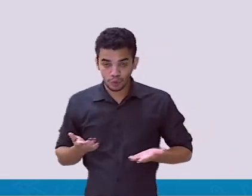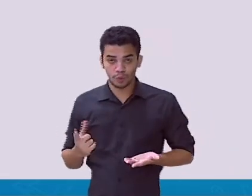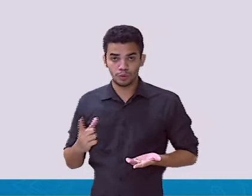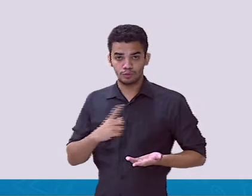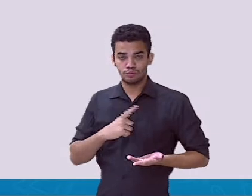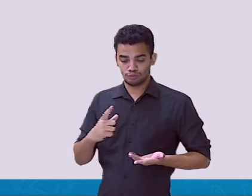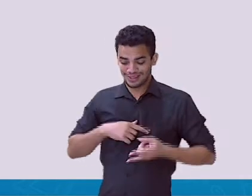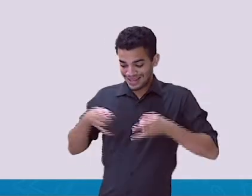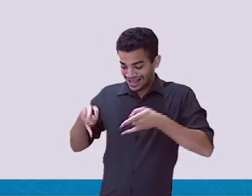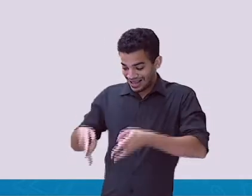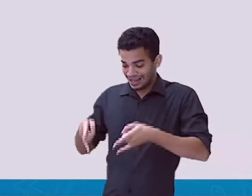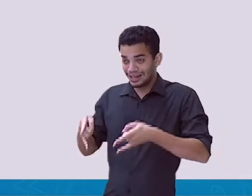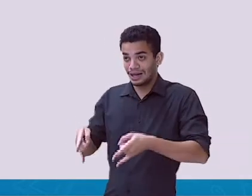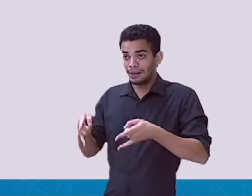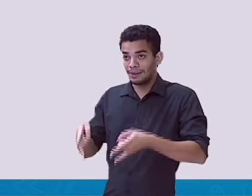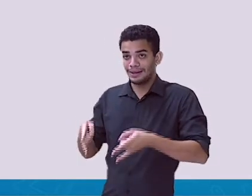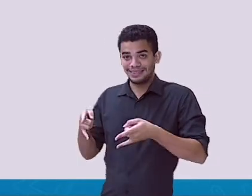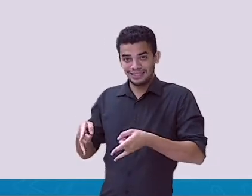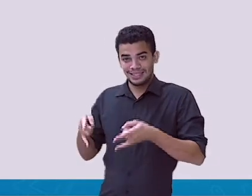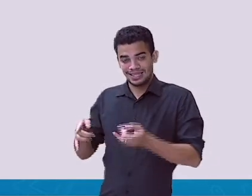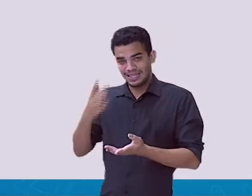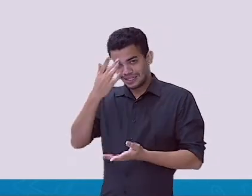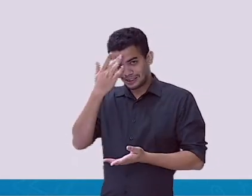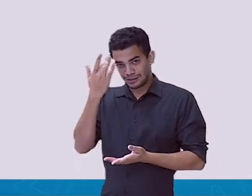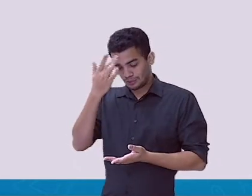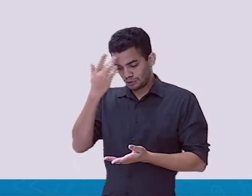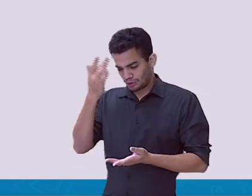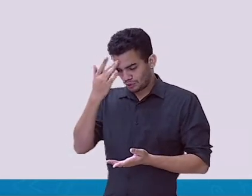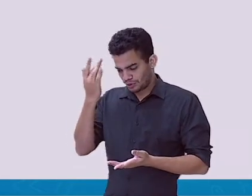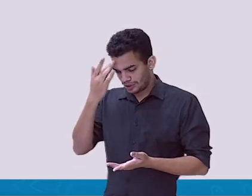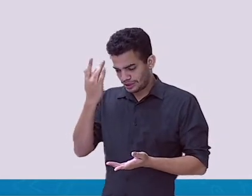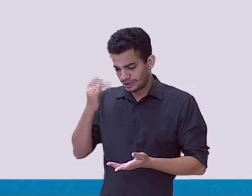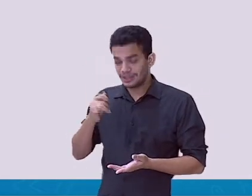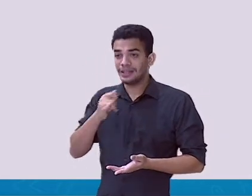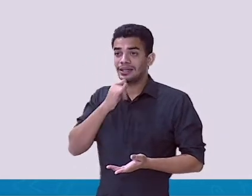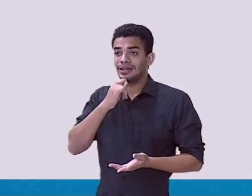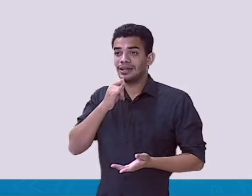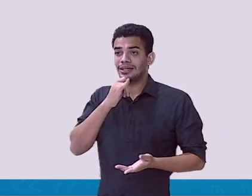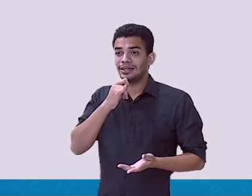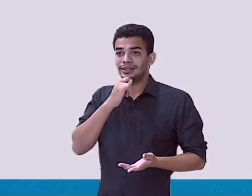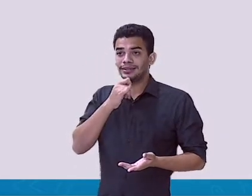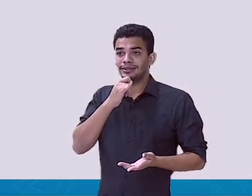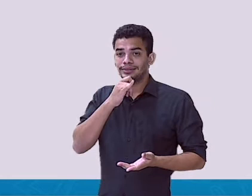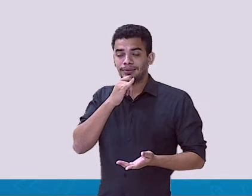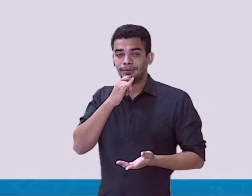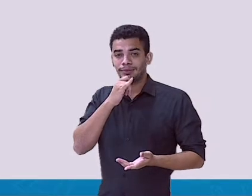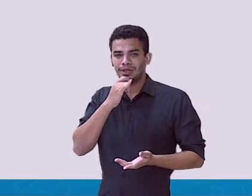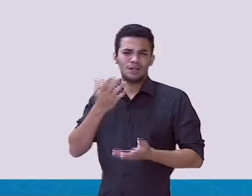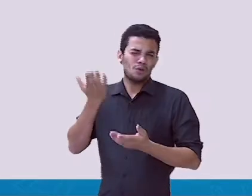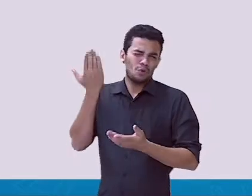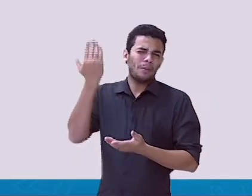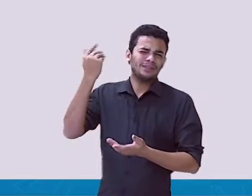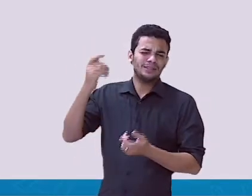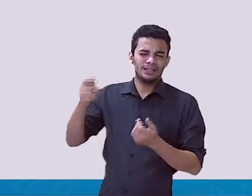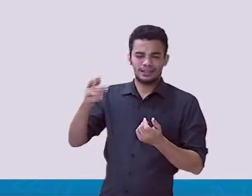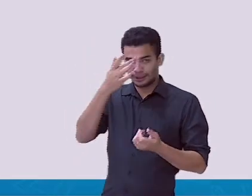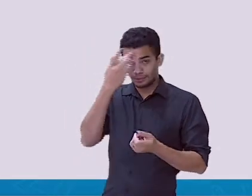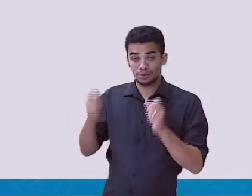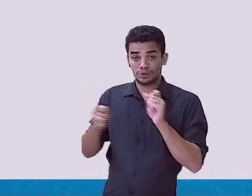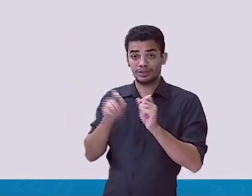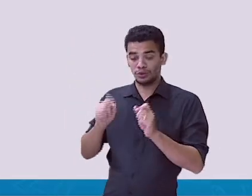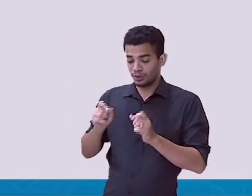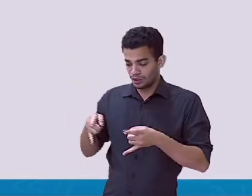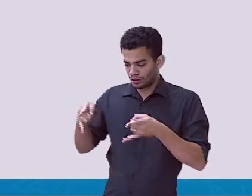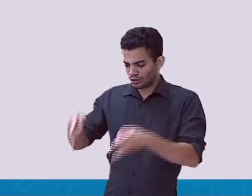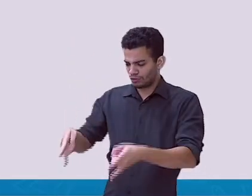era cultura. Você chegar na casa, às vezes, no dia de faxina, que o colchão estivesse tomando sol, justamente por esse detalhe. Então, o